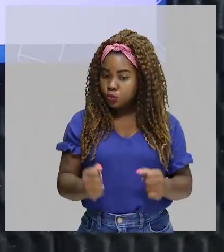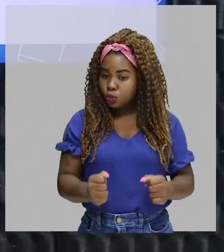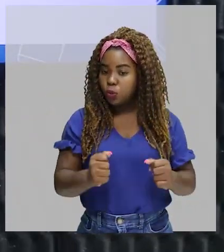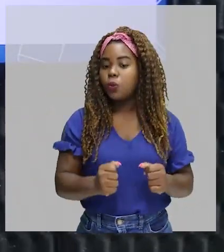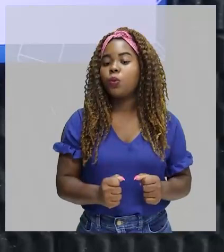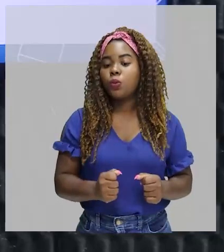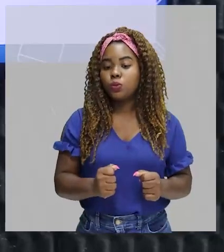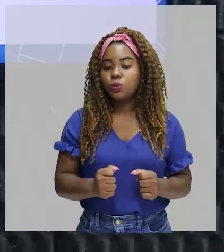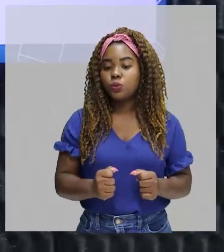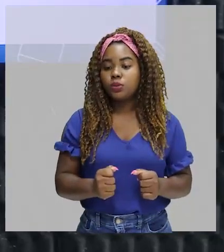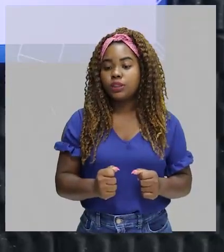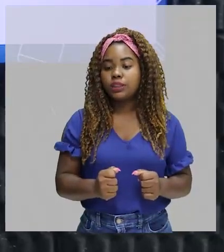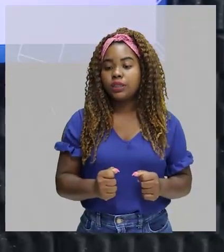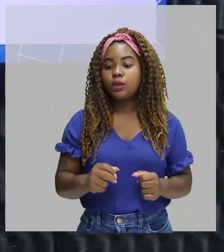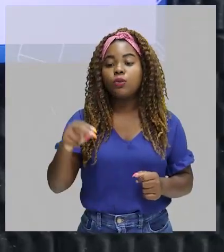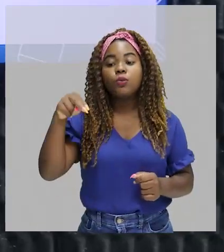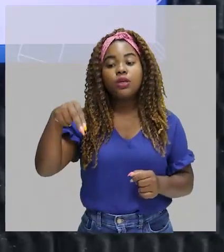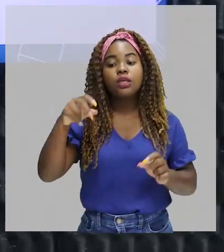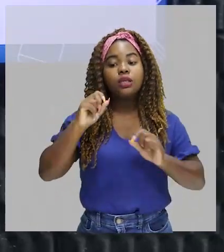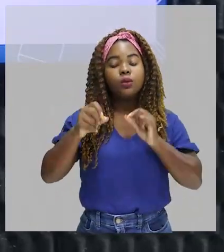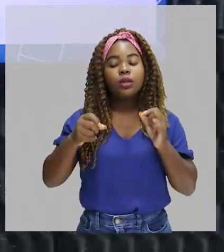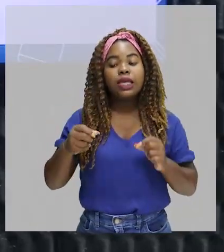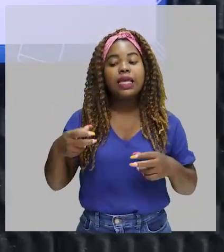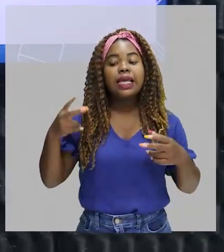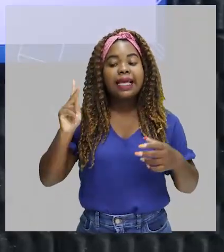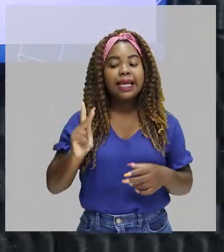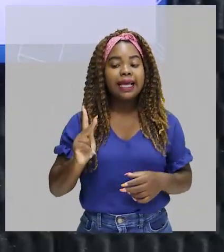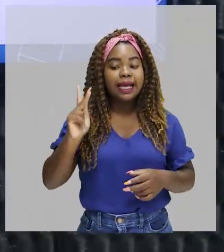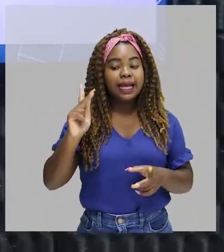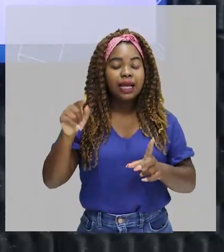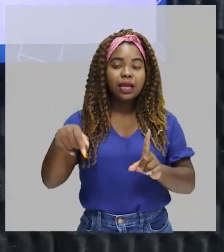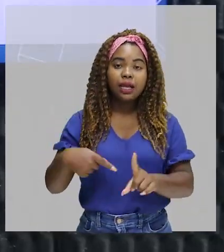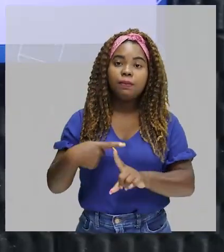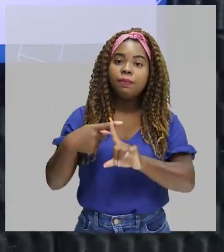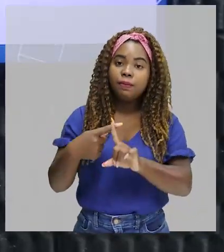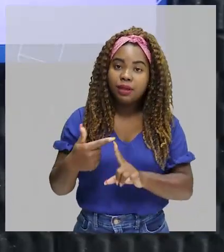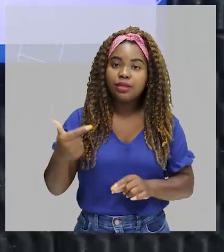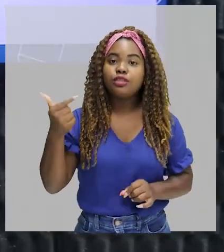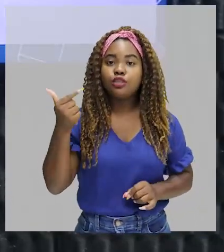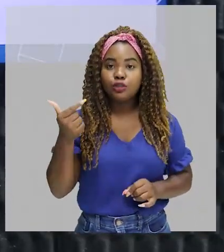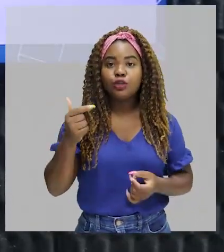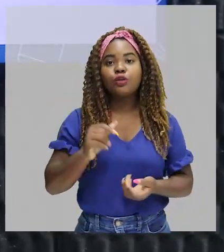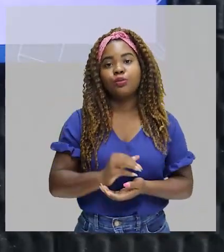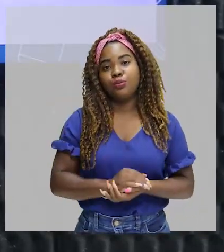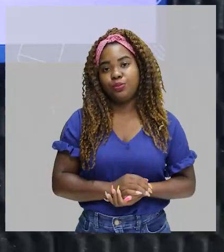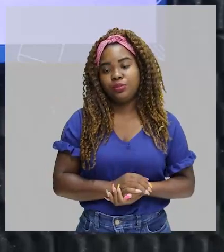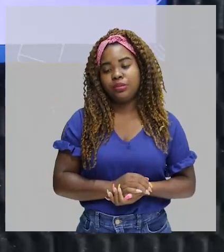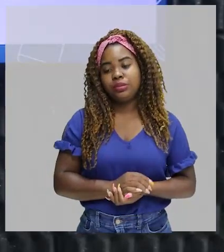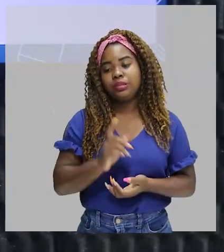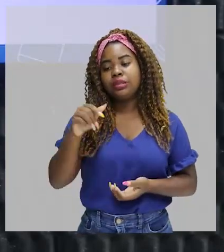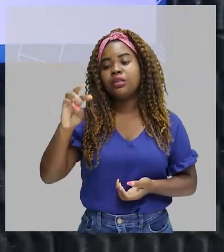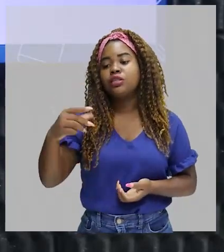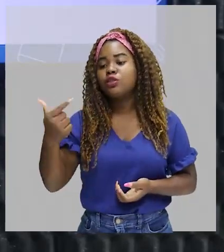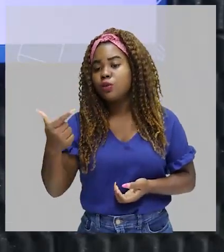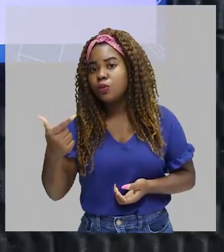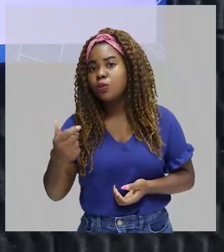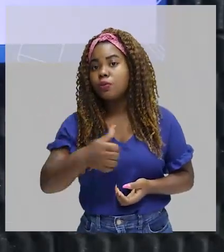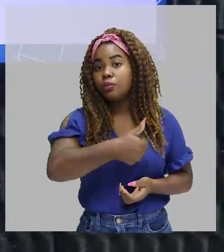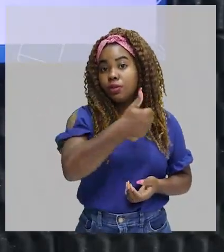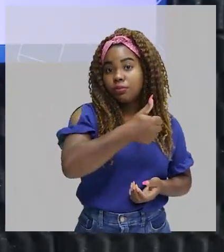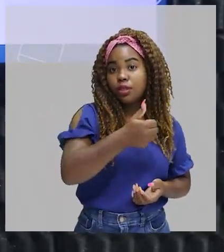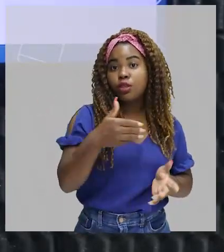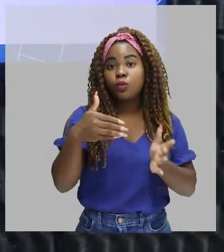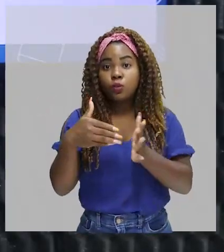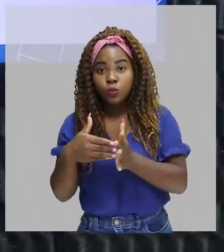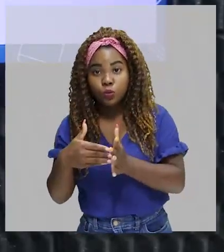termos, né, o meu N vai ser exatamente quem? Vai ser aquele K somado com 2. Quem são esses dois? O primeiro e o último, tá